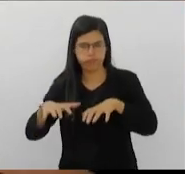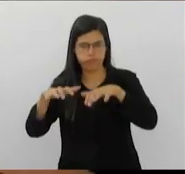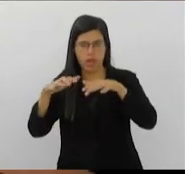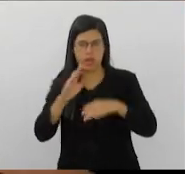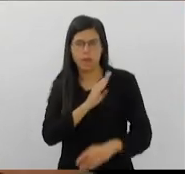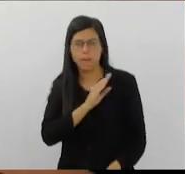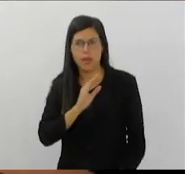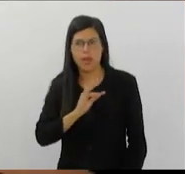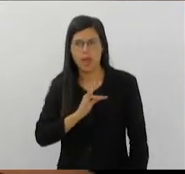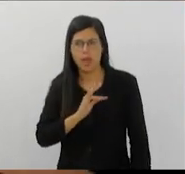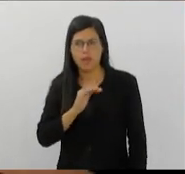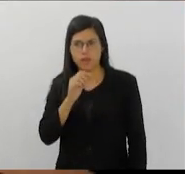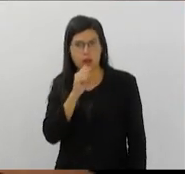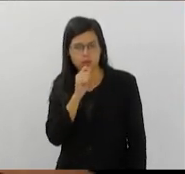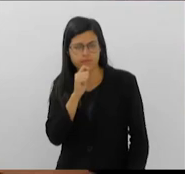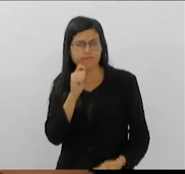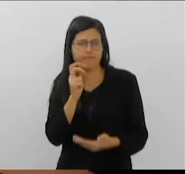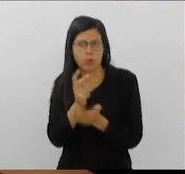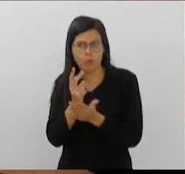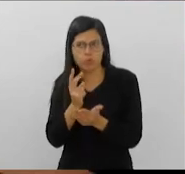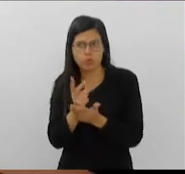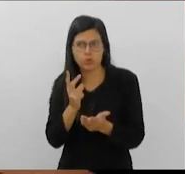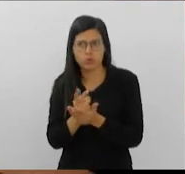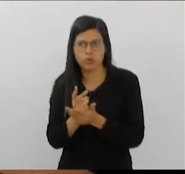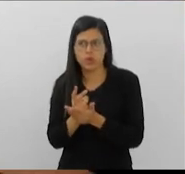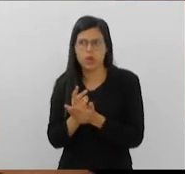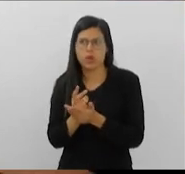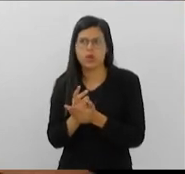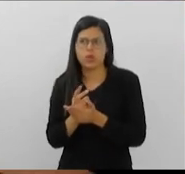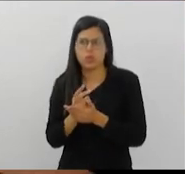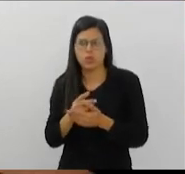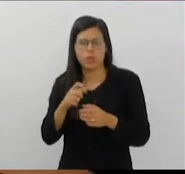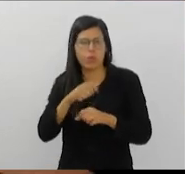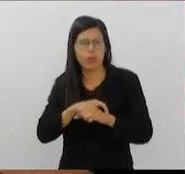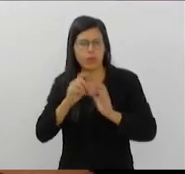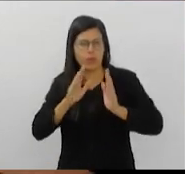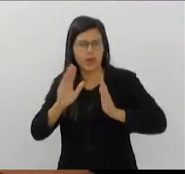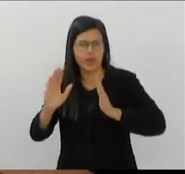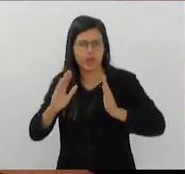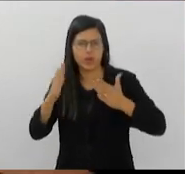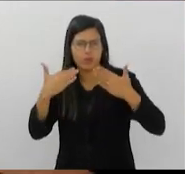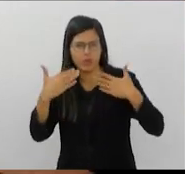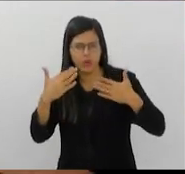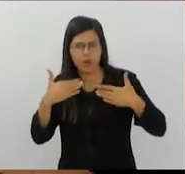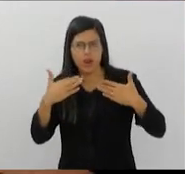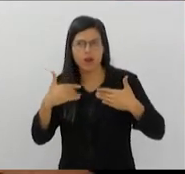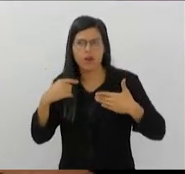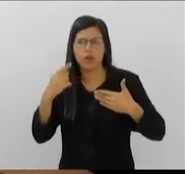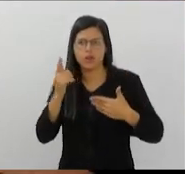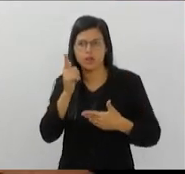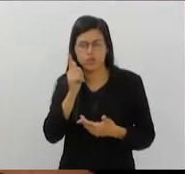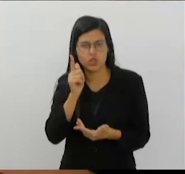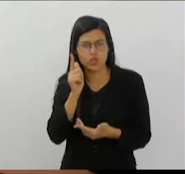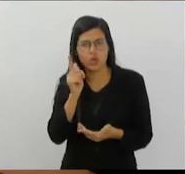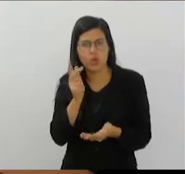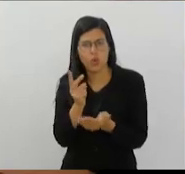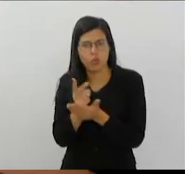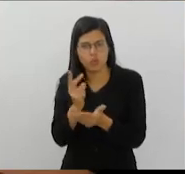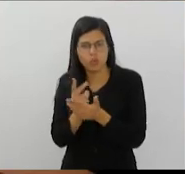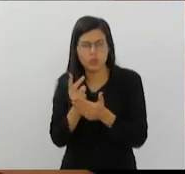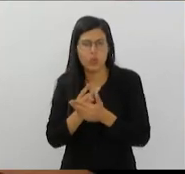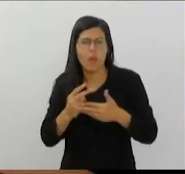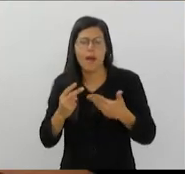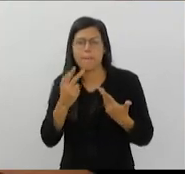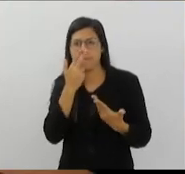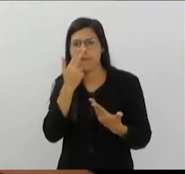Fluminense, a gente ainda vai continuar todo verão nadando dentro das nossas casas, a gente vai ainda continuar perdendo